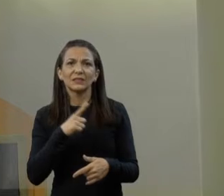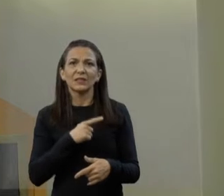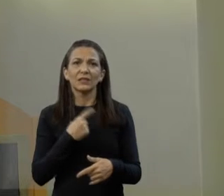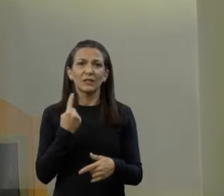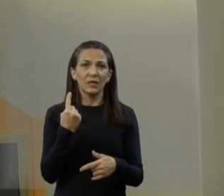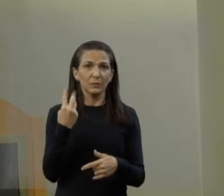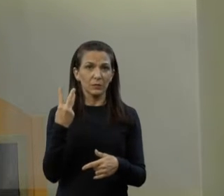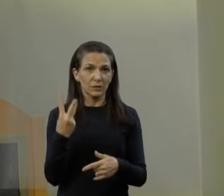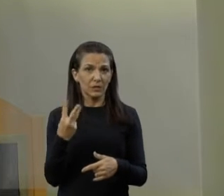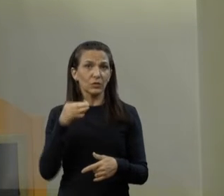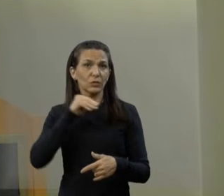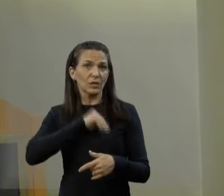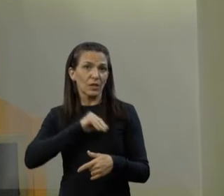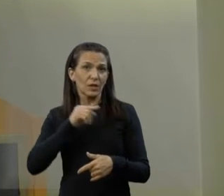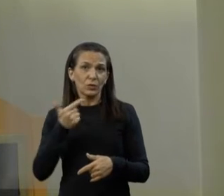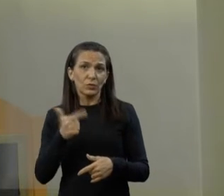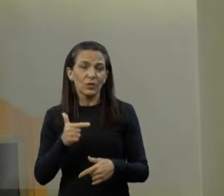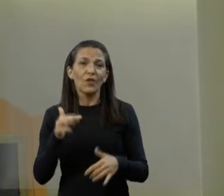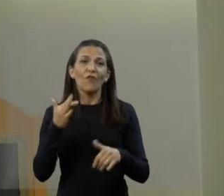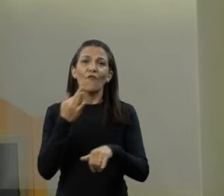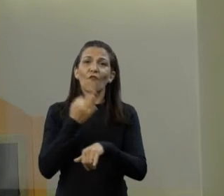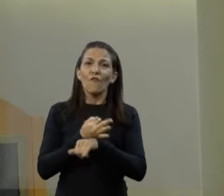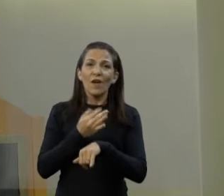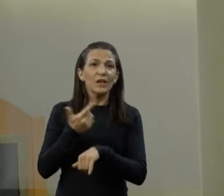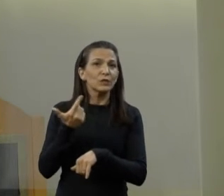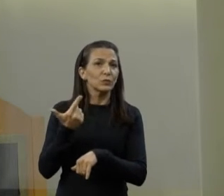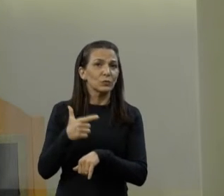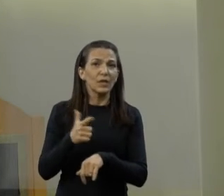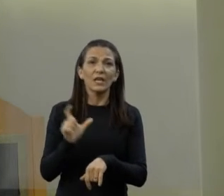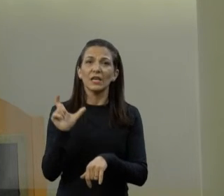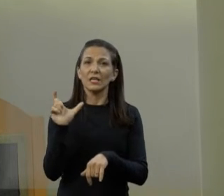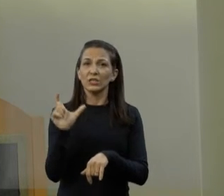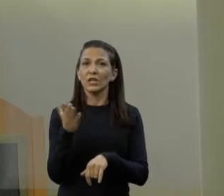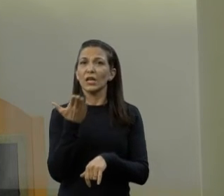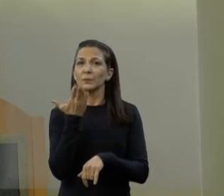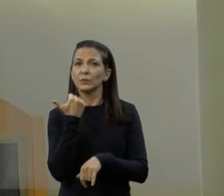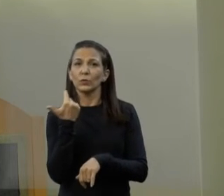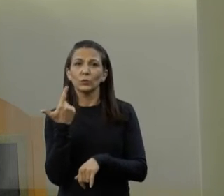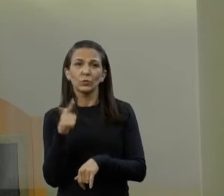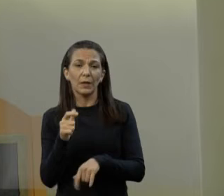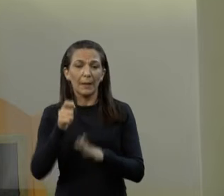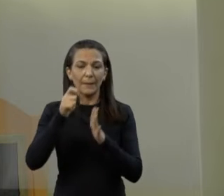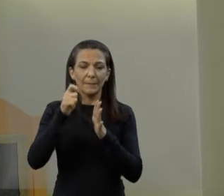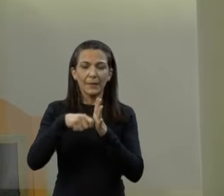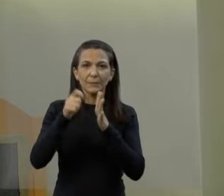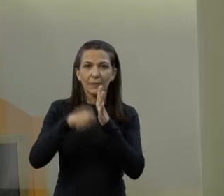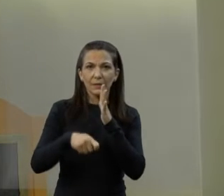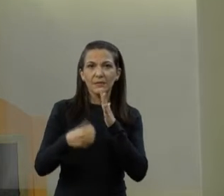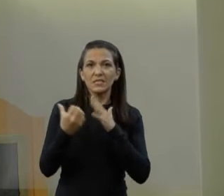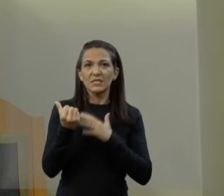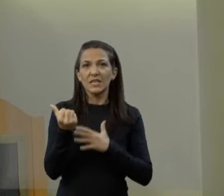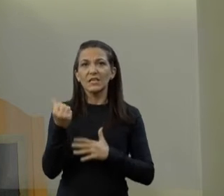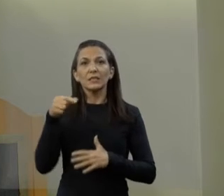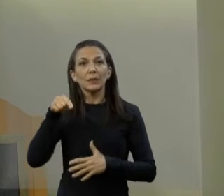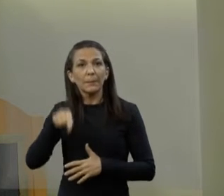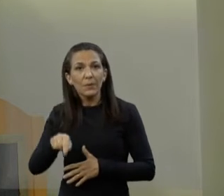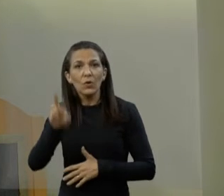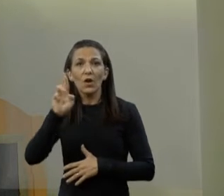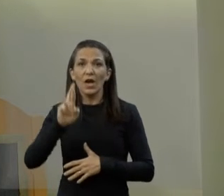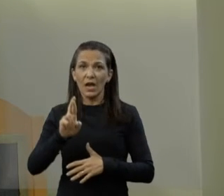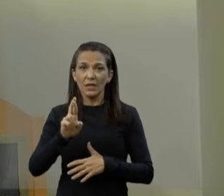tem 13º não tem fezes não tem ticket e ela é essa é o subsídio mensal 6.000 litros e